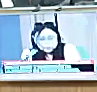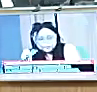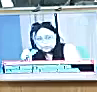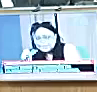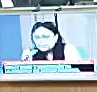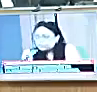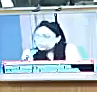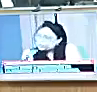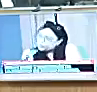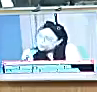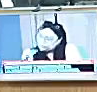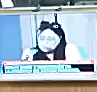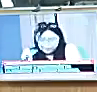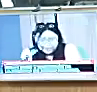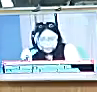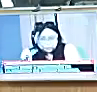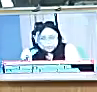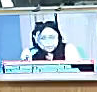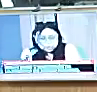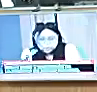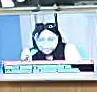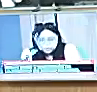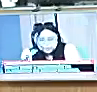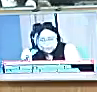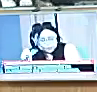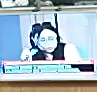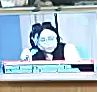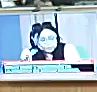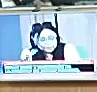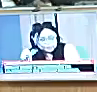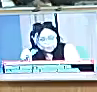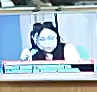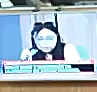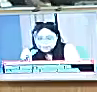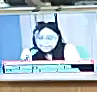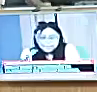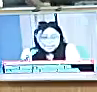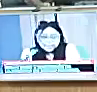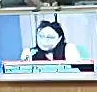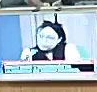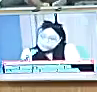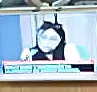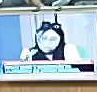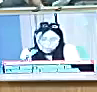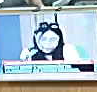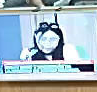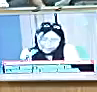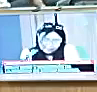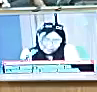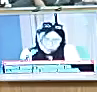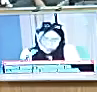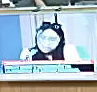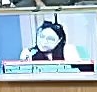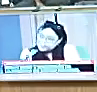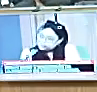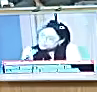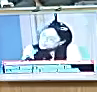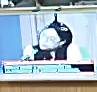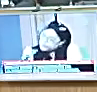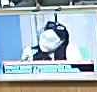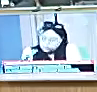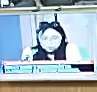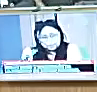a valorização do estudo do mérito do reconhecimento daqueles servidores que buscam a qualificação para o